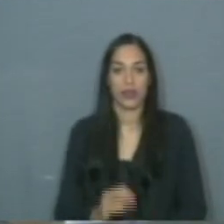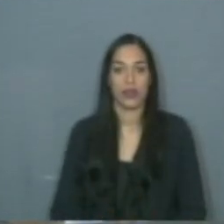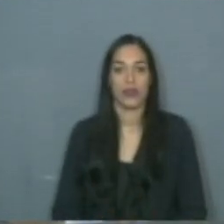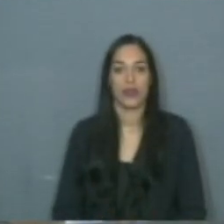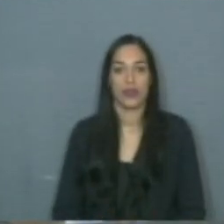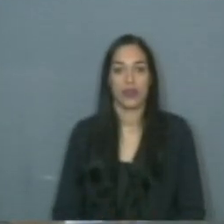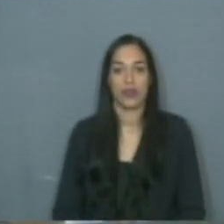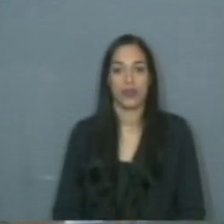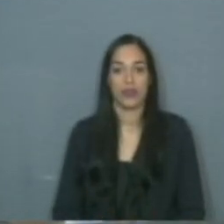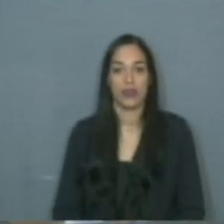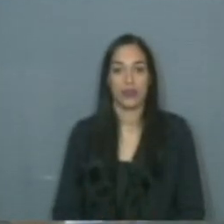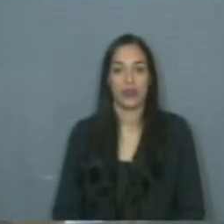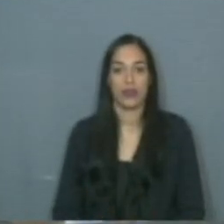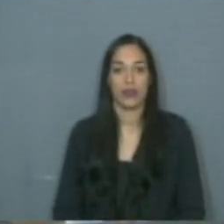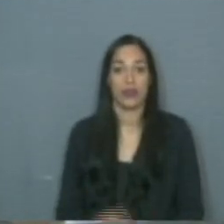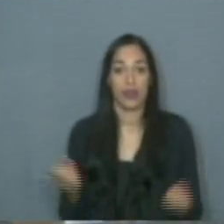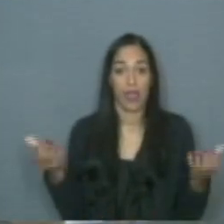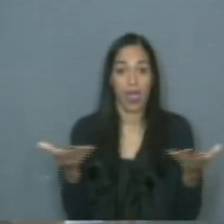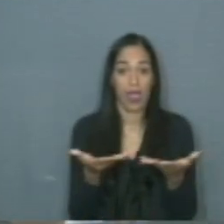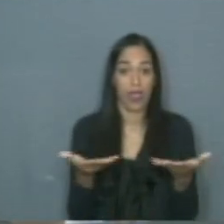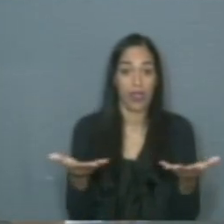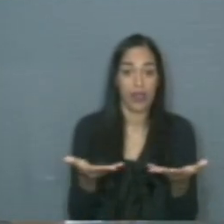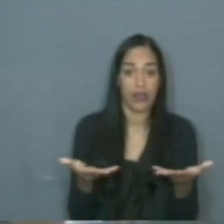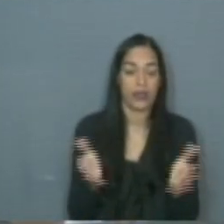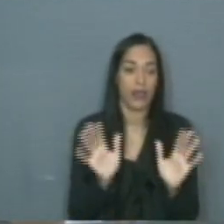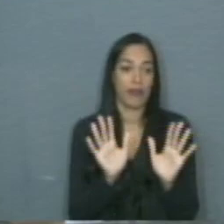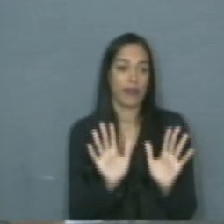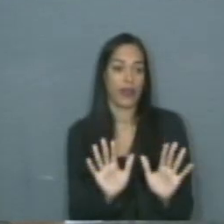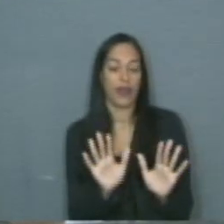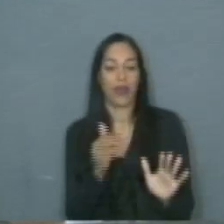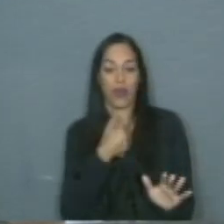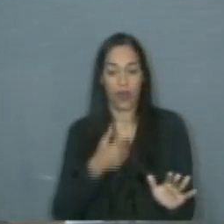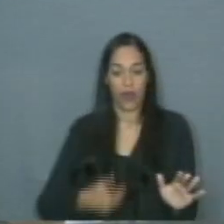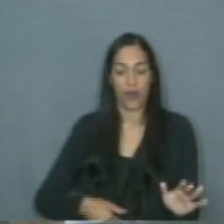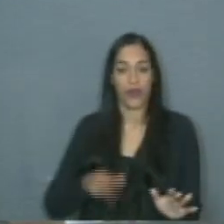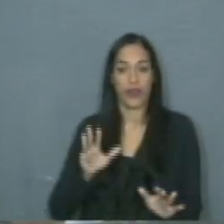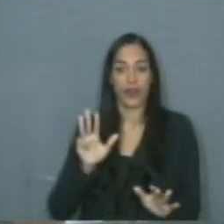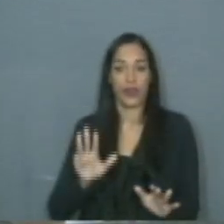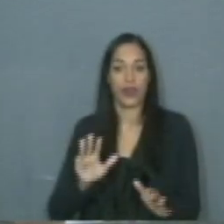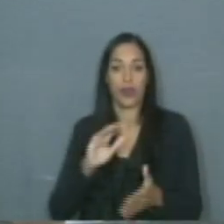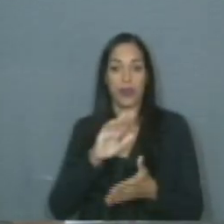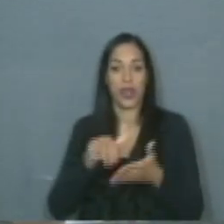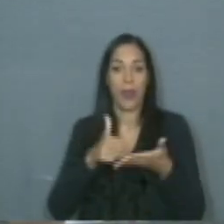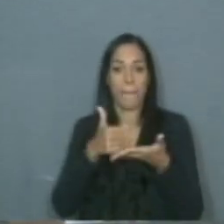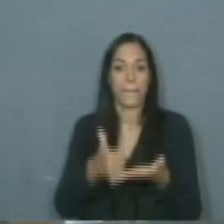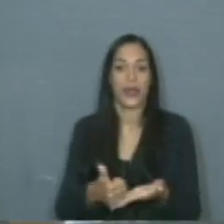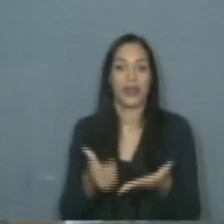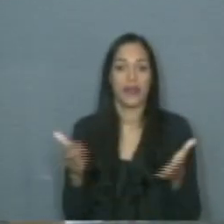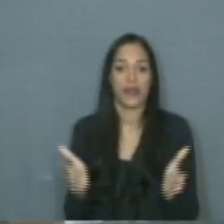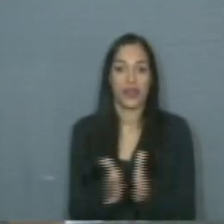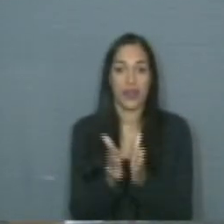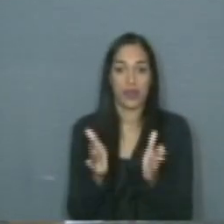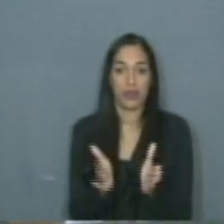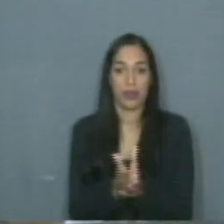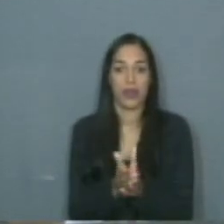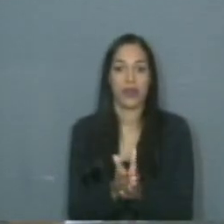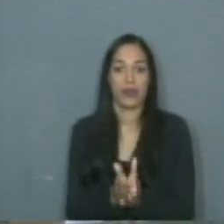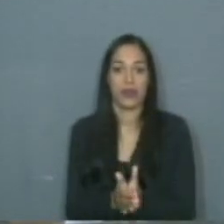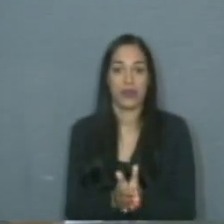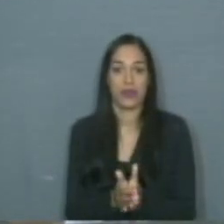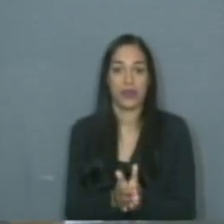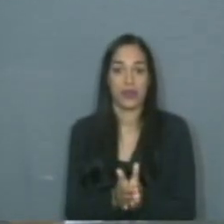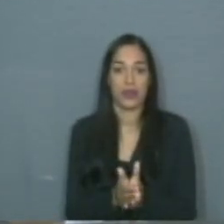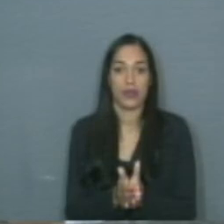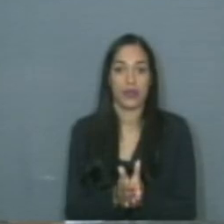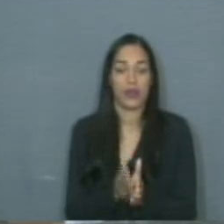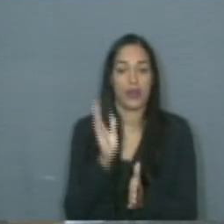não para por aí, Agora vai falar, não, o governo Lula faz isso para beneficiar os mais pobres e menos favorecidos. Só quem